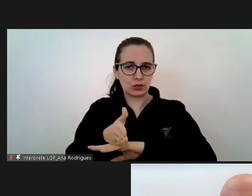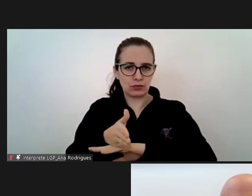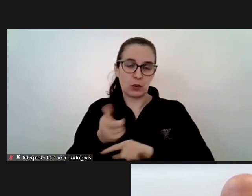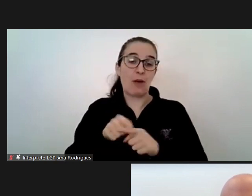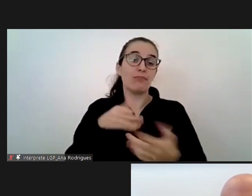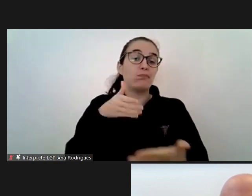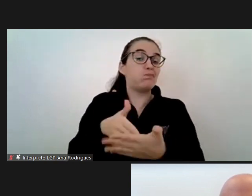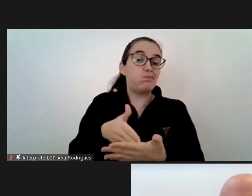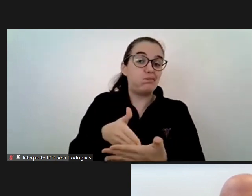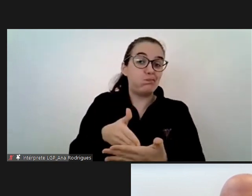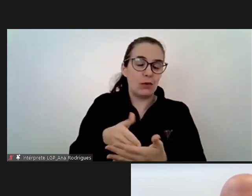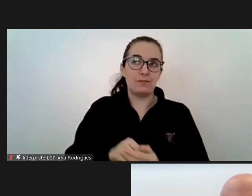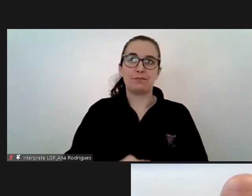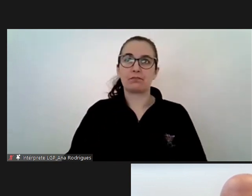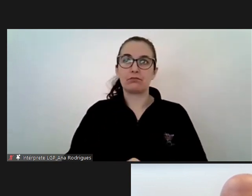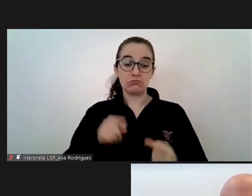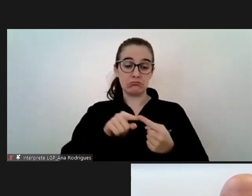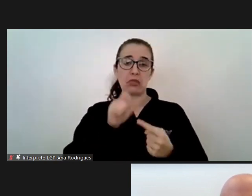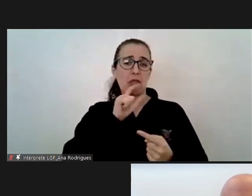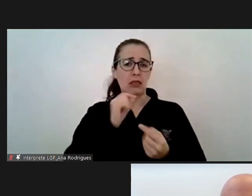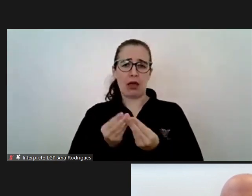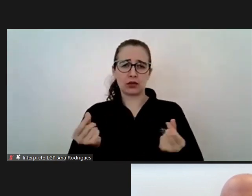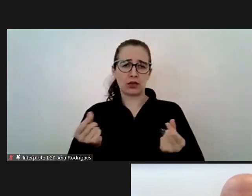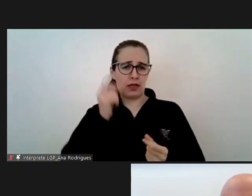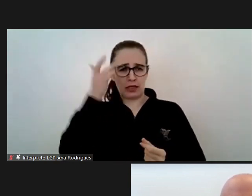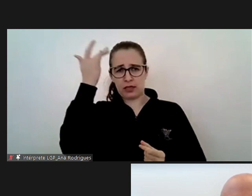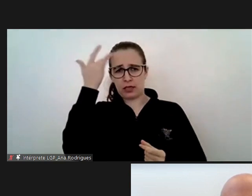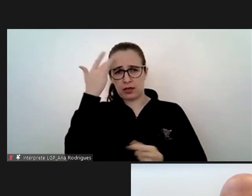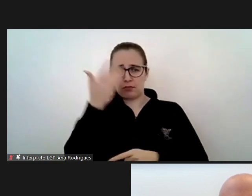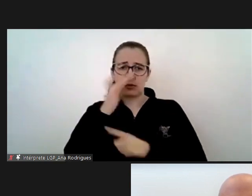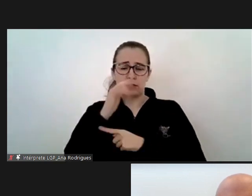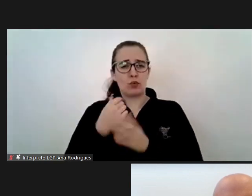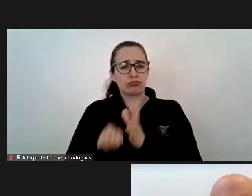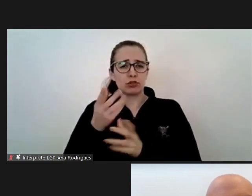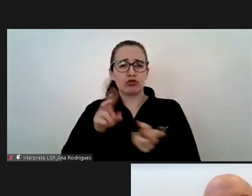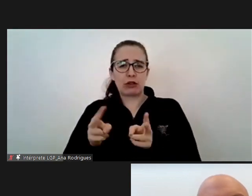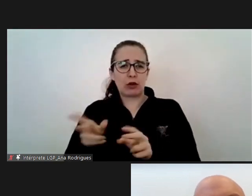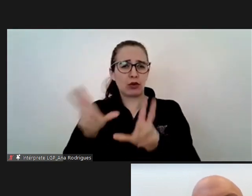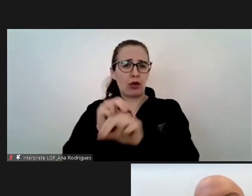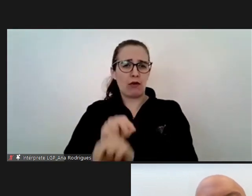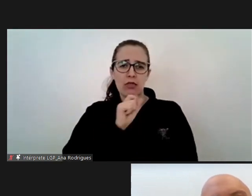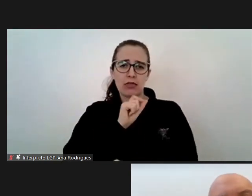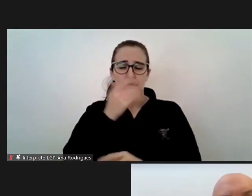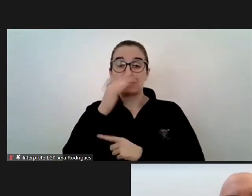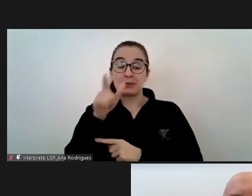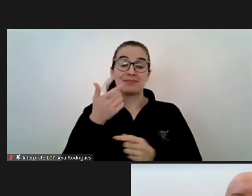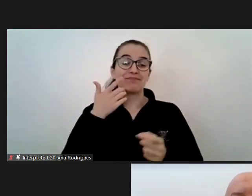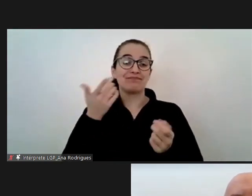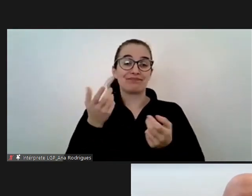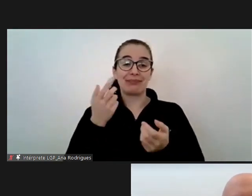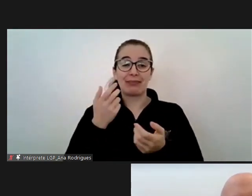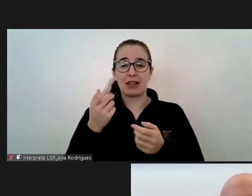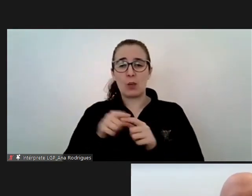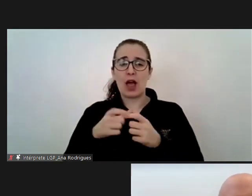questão mais fácil, porque é criar mecanismos para facilitar o acesso ao voto. E aqui vem a discussão do voto eletrónico, do voto